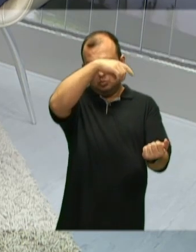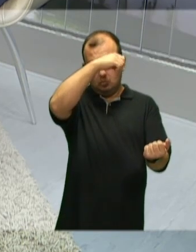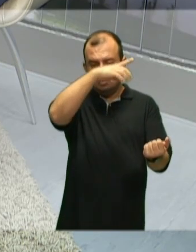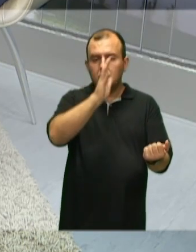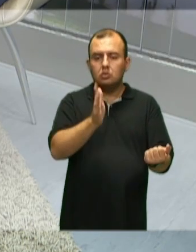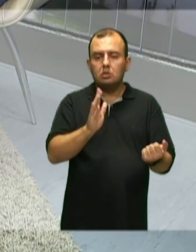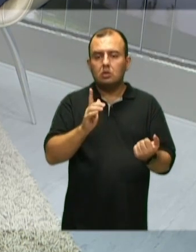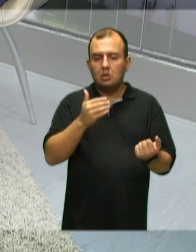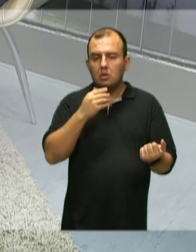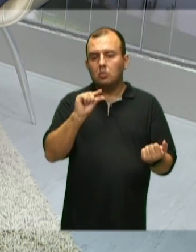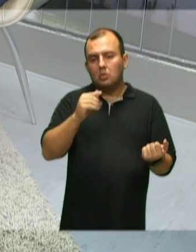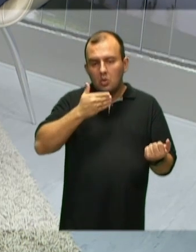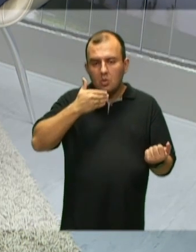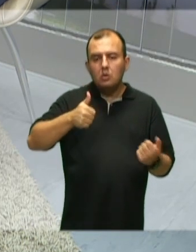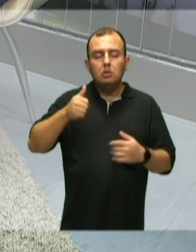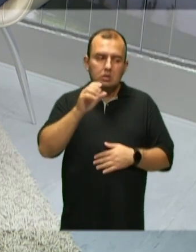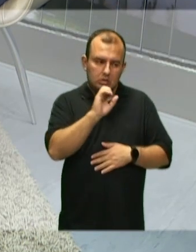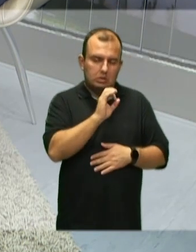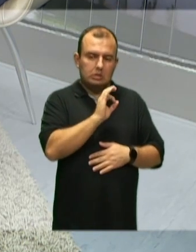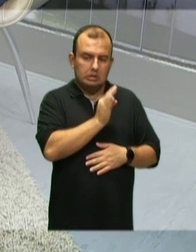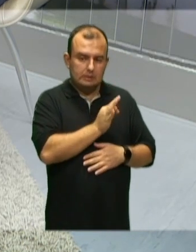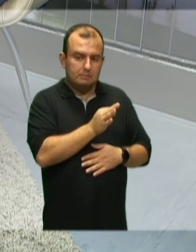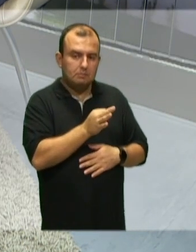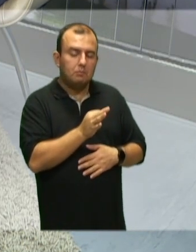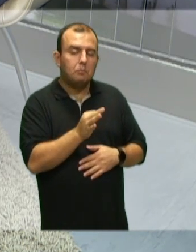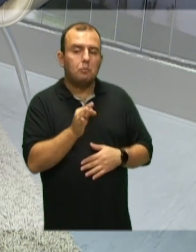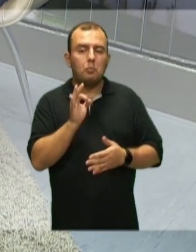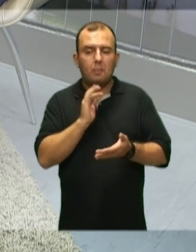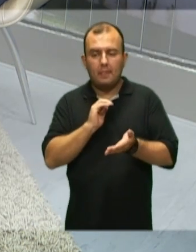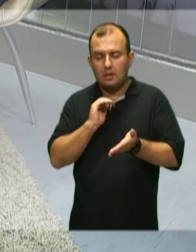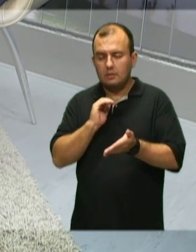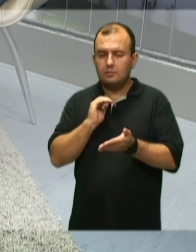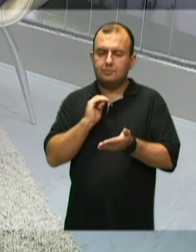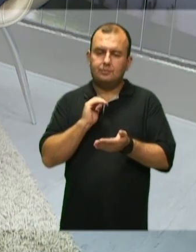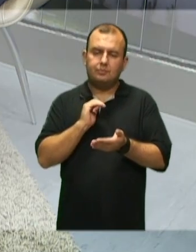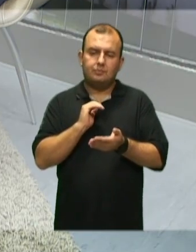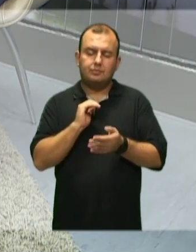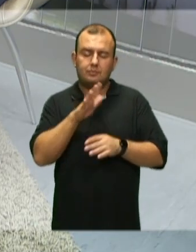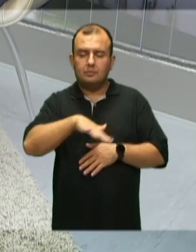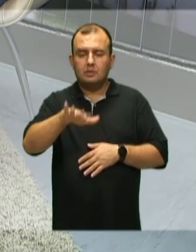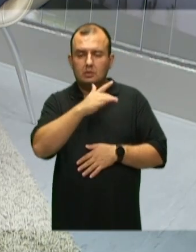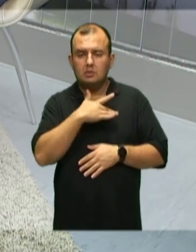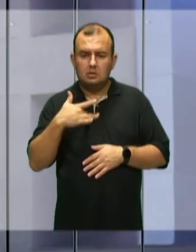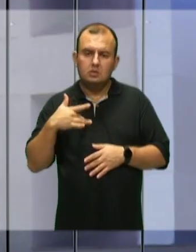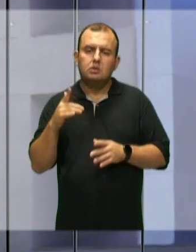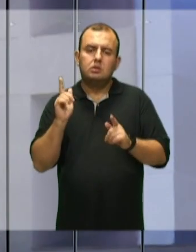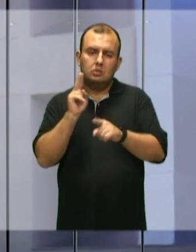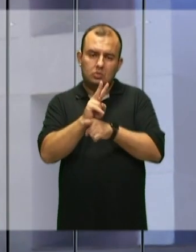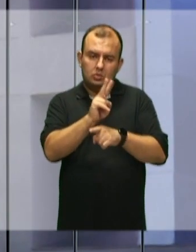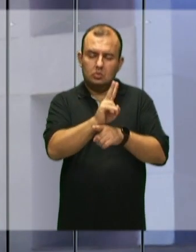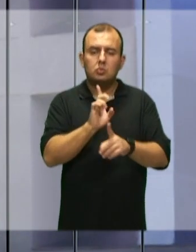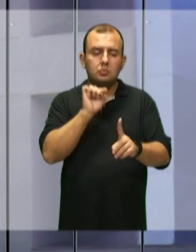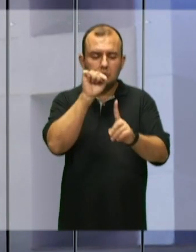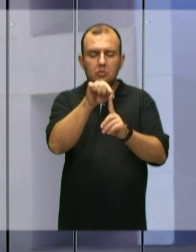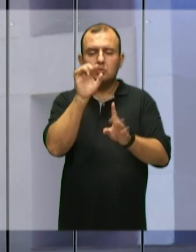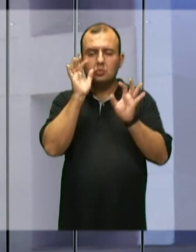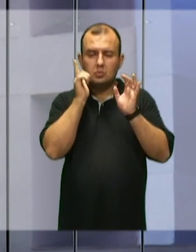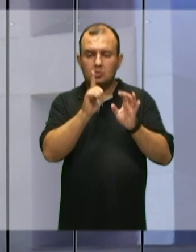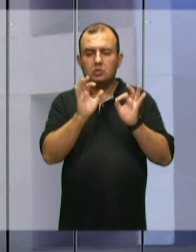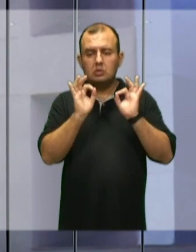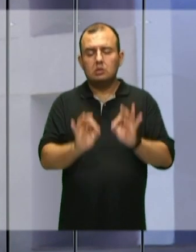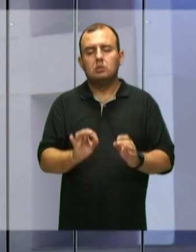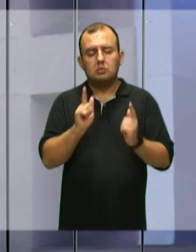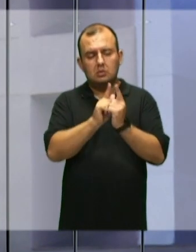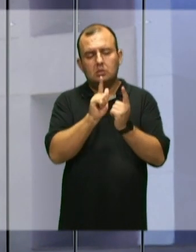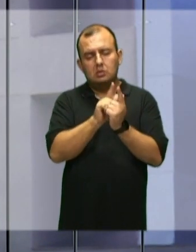tá começa a ficar um pouco melhor isso com toda certeza Vila da Saúde o c de triagem o c hidratação ele tem cumprido com o seu objetivo que é atender o paciente com